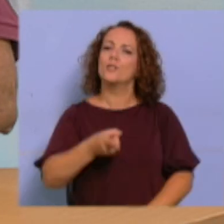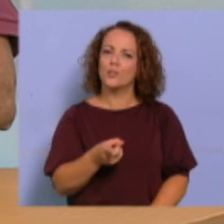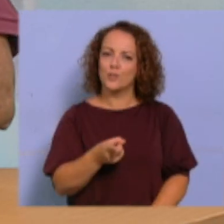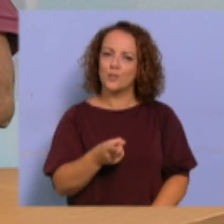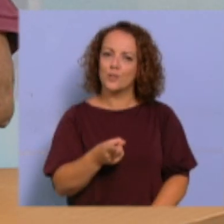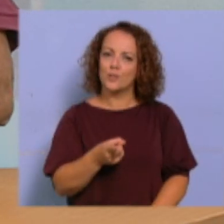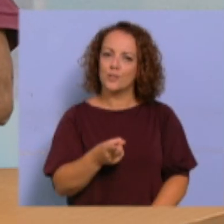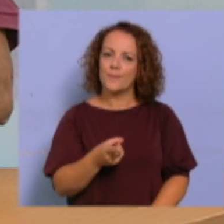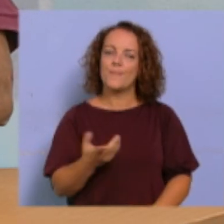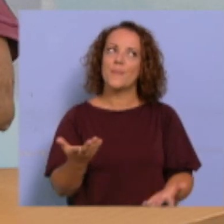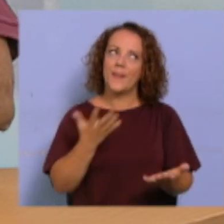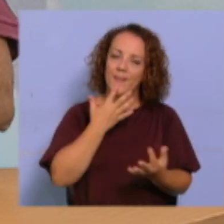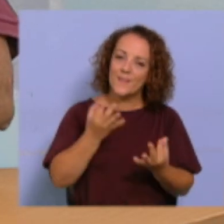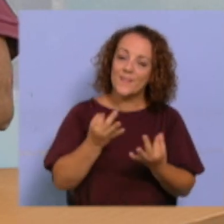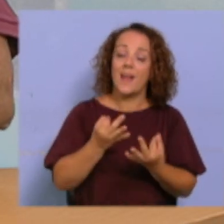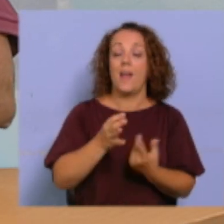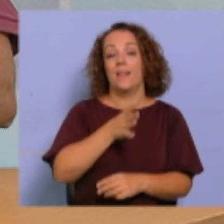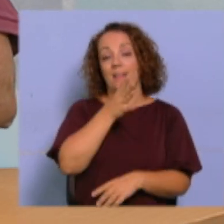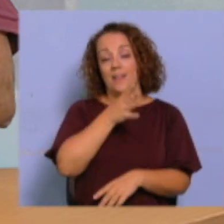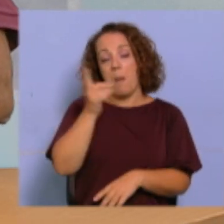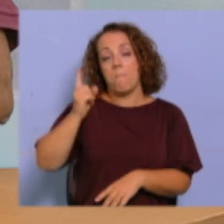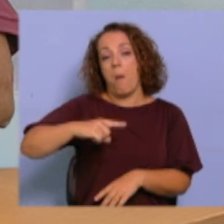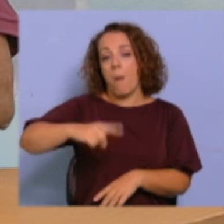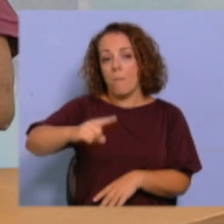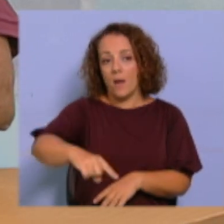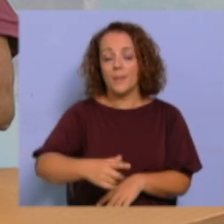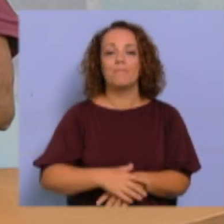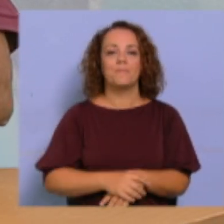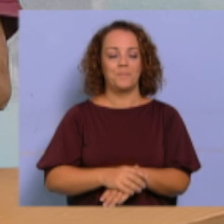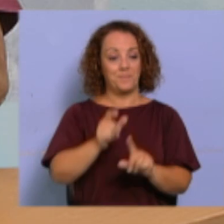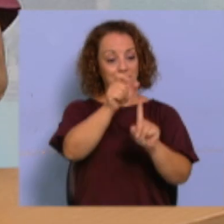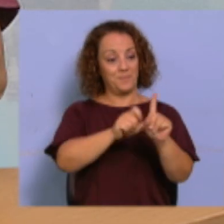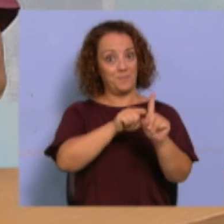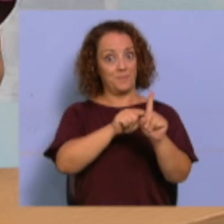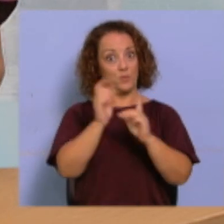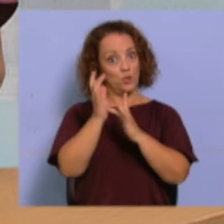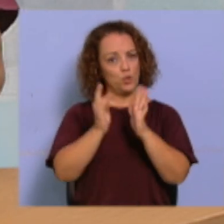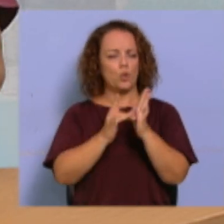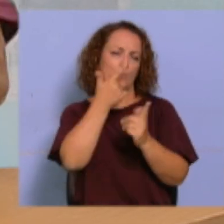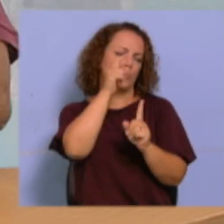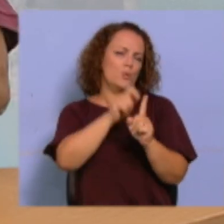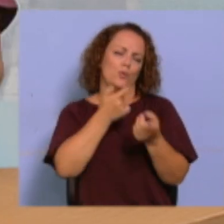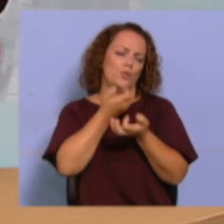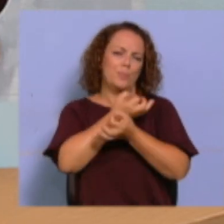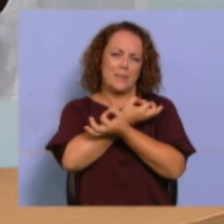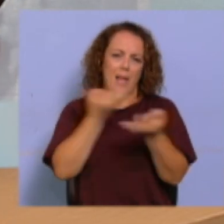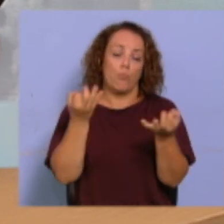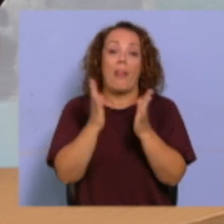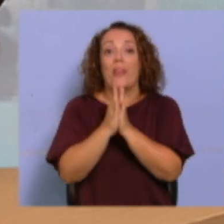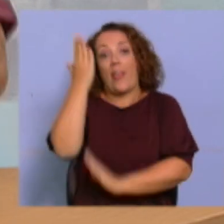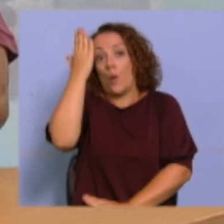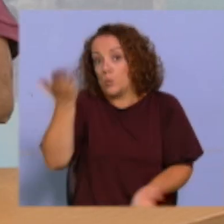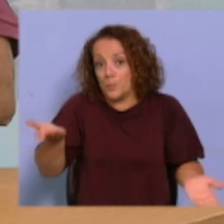Já dissemos isso, ou já comentámos isso muitas vezes. Jesus realmente era uma pessoa não só fantástica, extraordinária, era Deus,